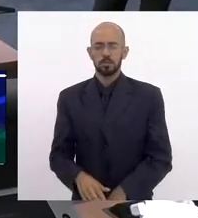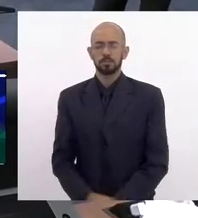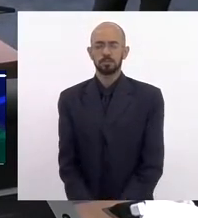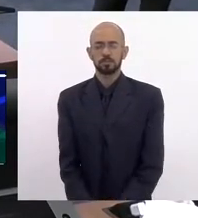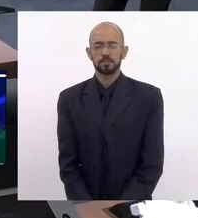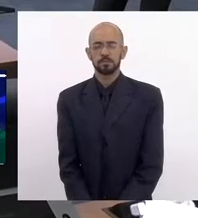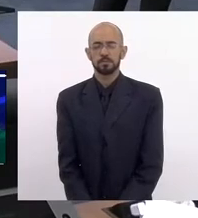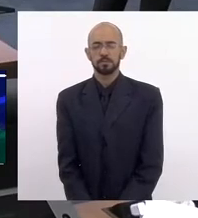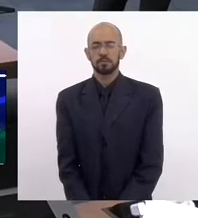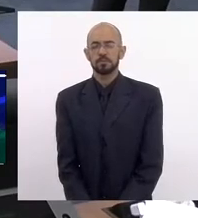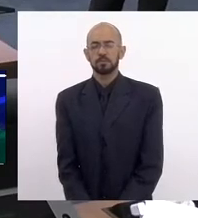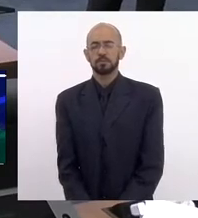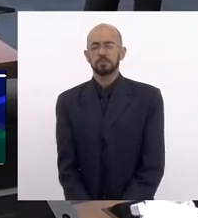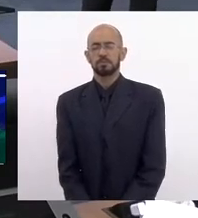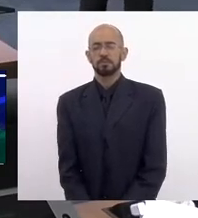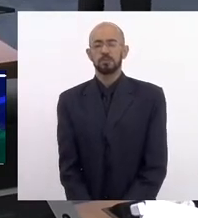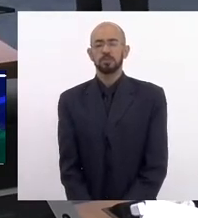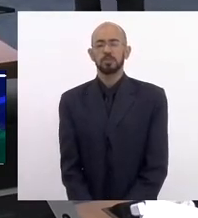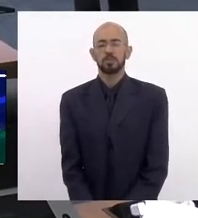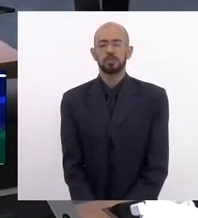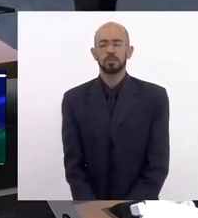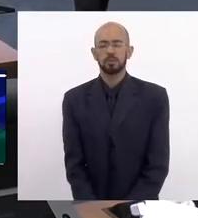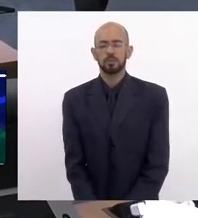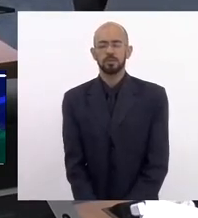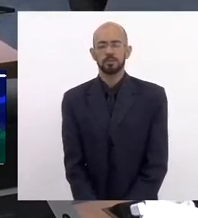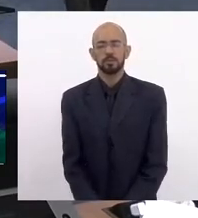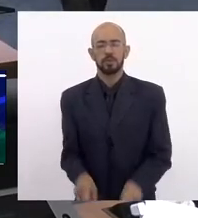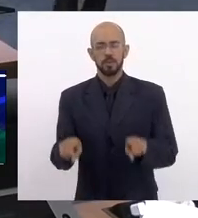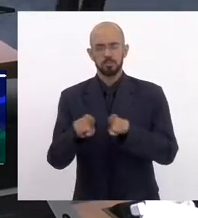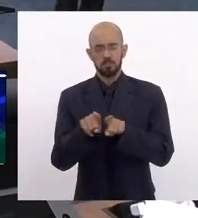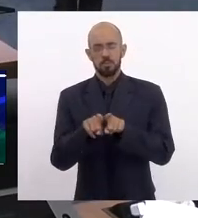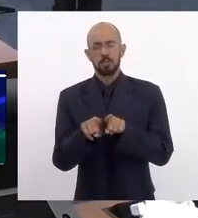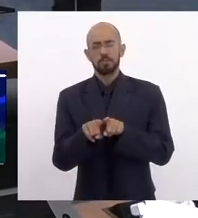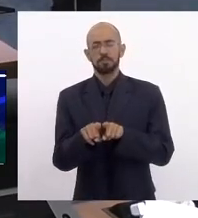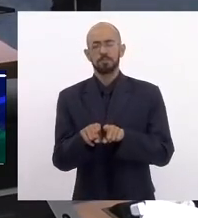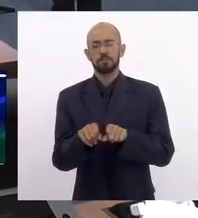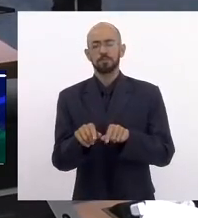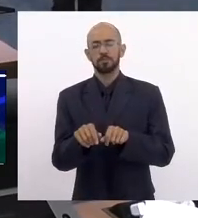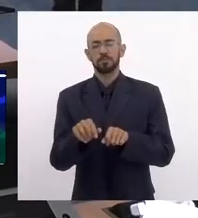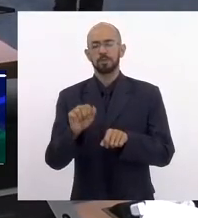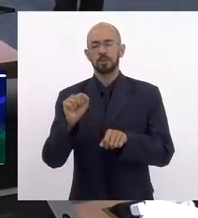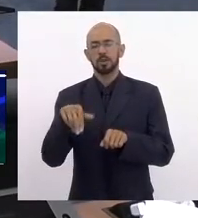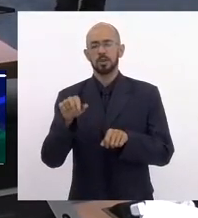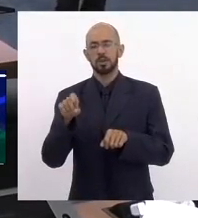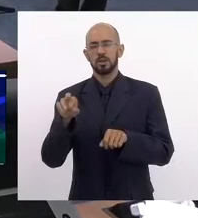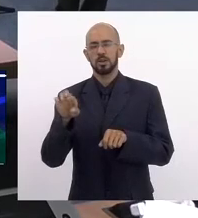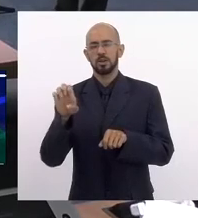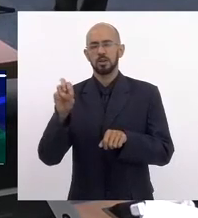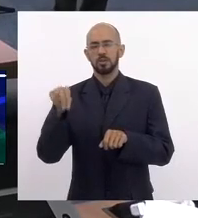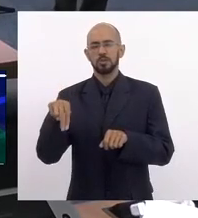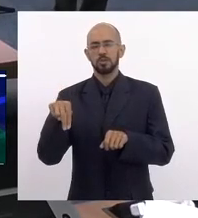Deputado Wellington José. Deputado Wellington José. Também. Deputado Anderson.